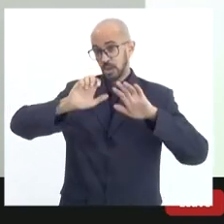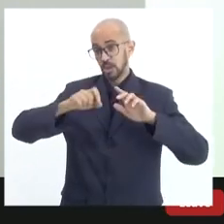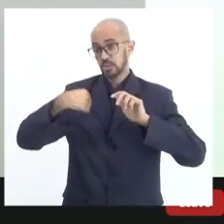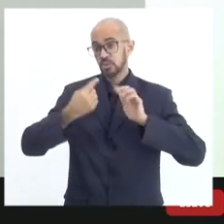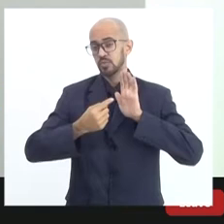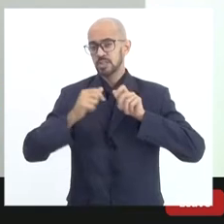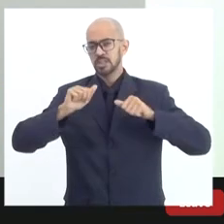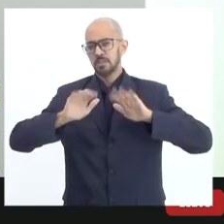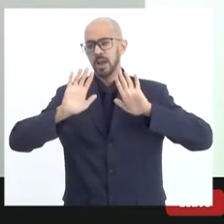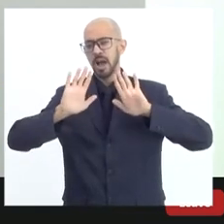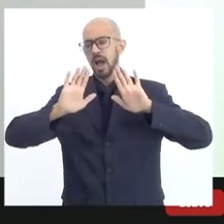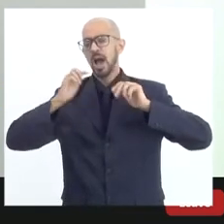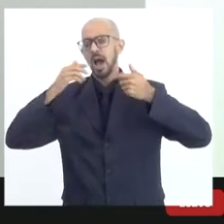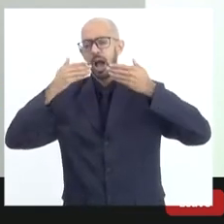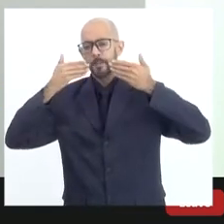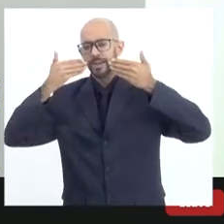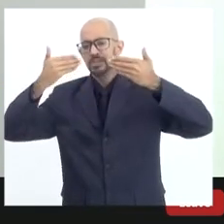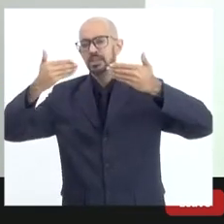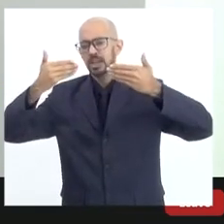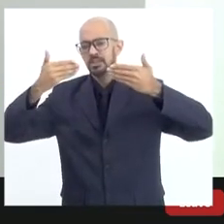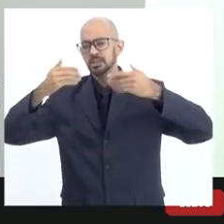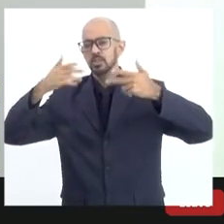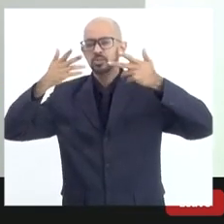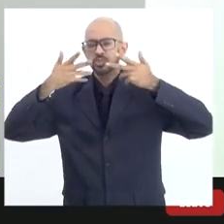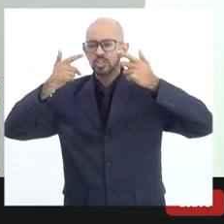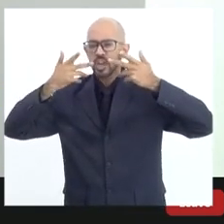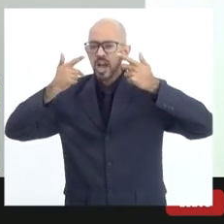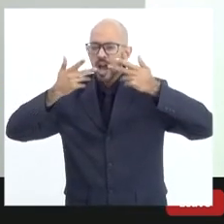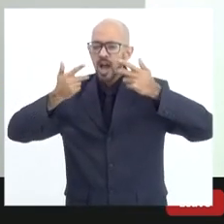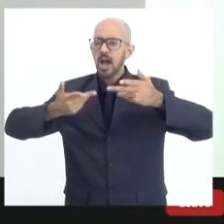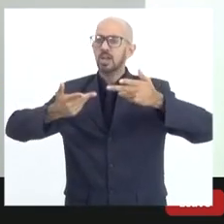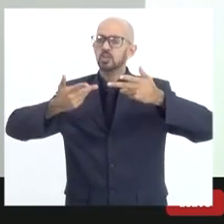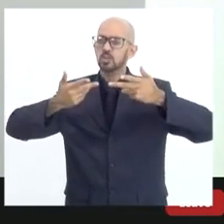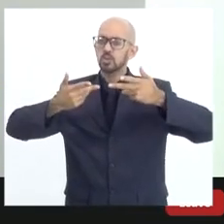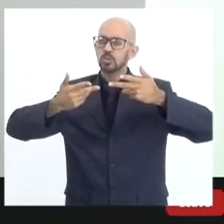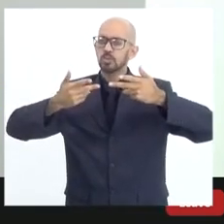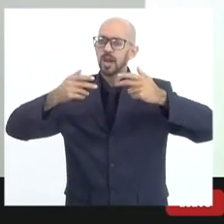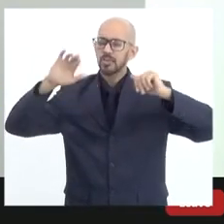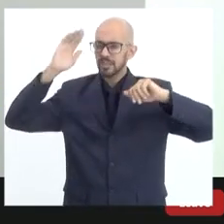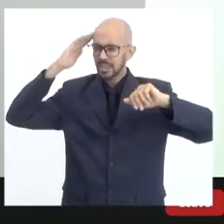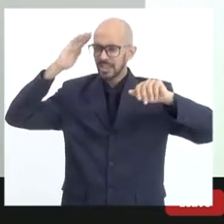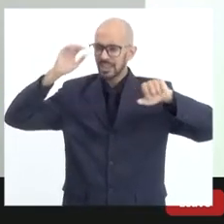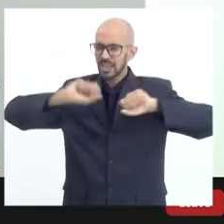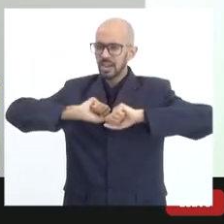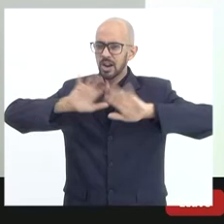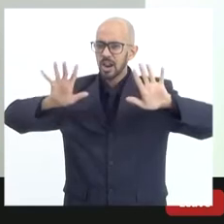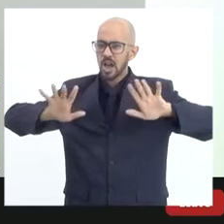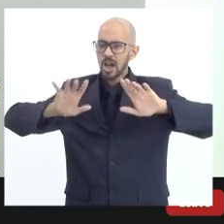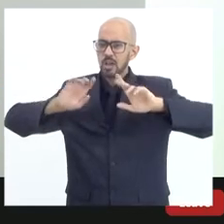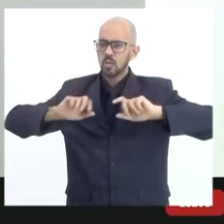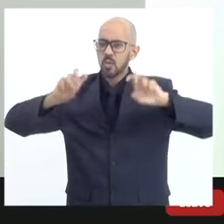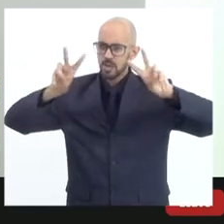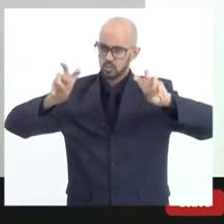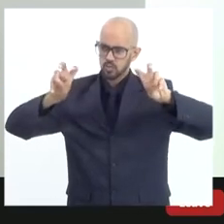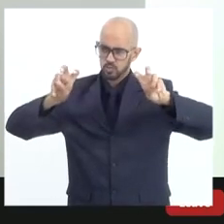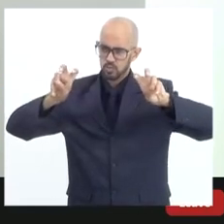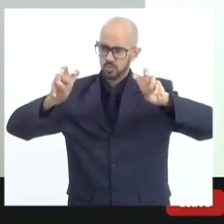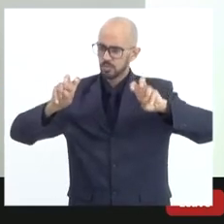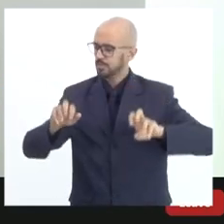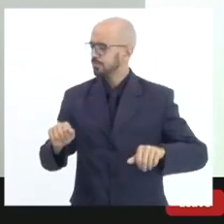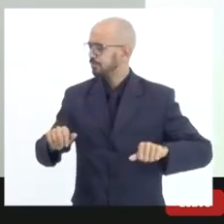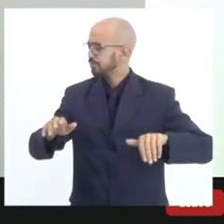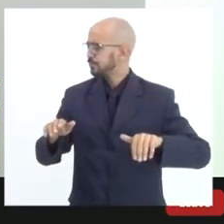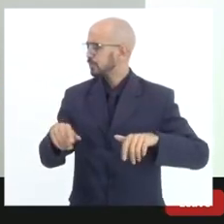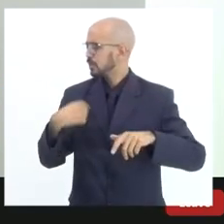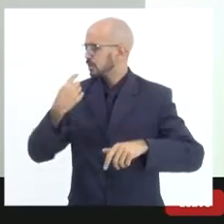apresentação teatral, enfim, para que ficasse mais bem compreendido o assunto. Né? E a